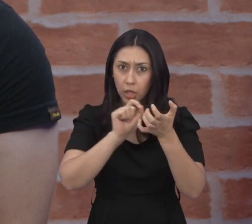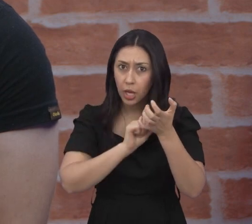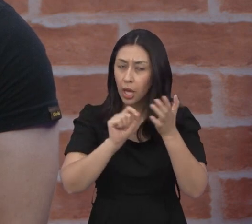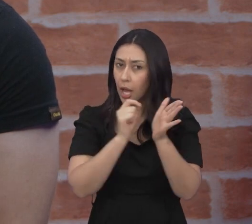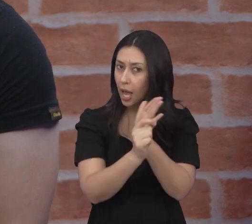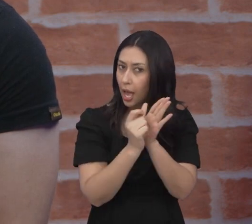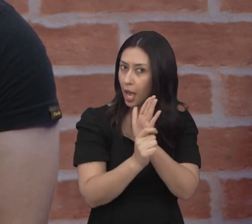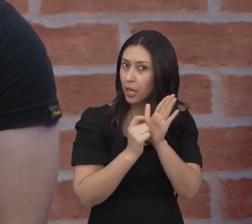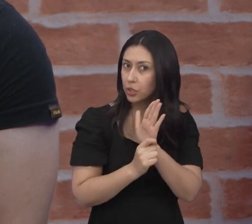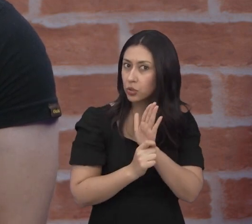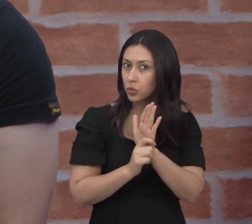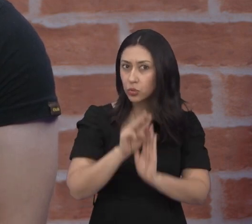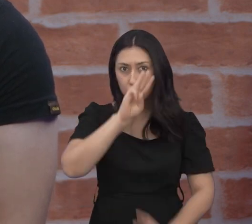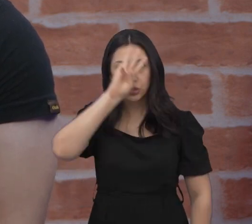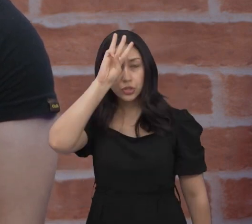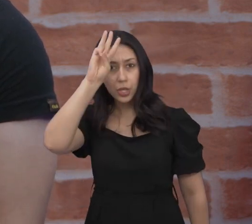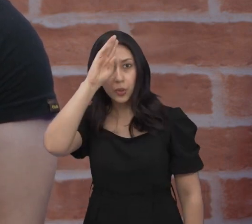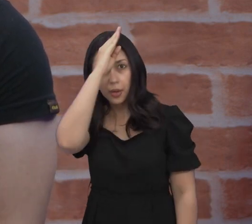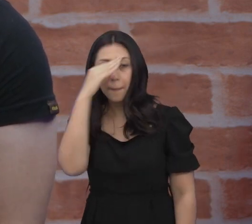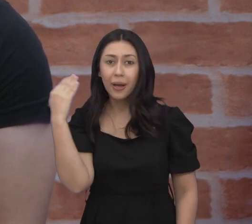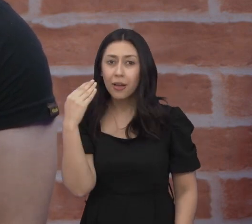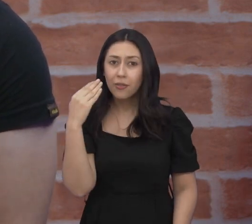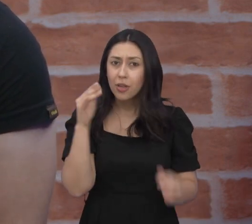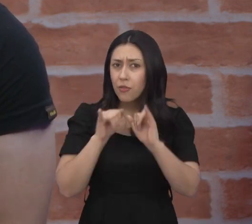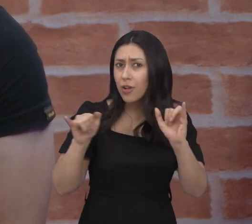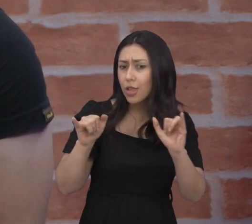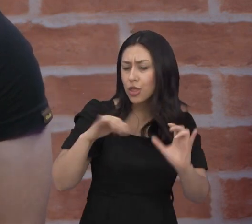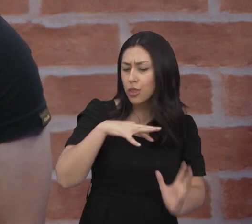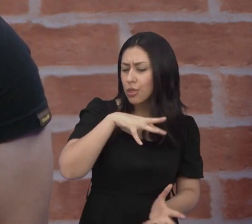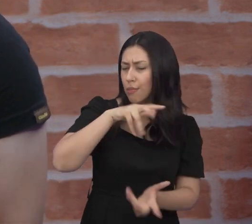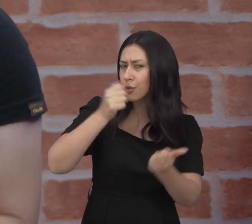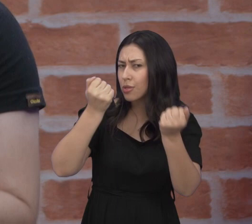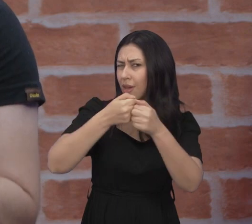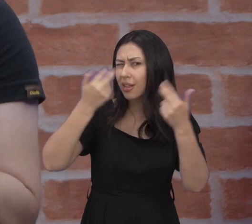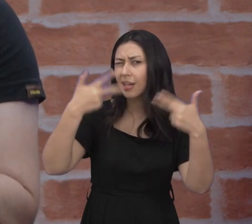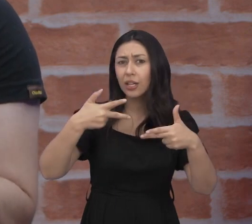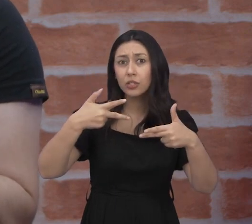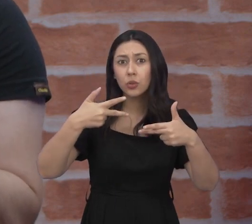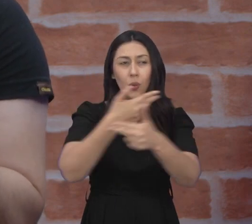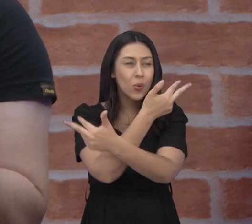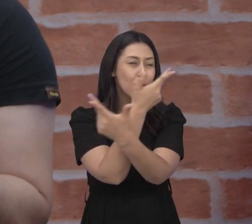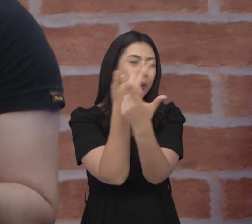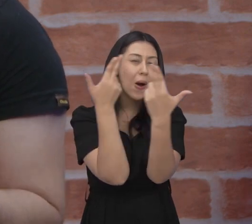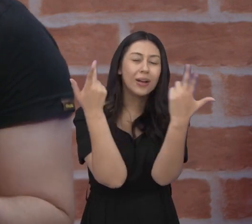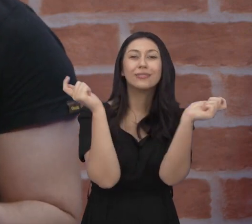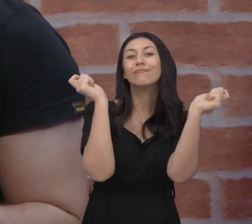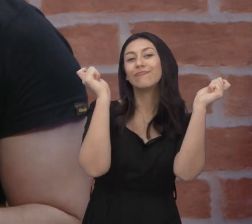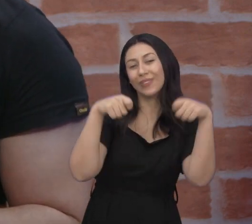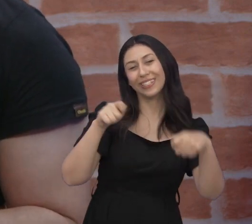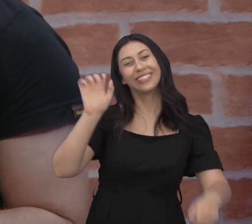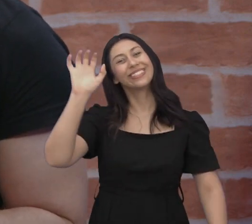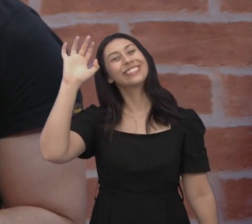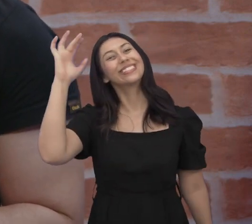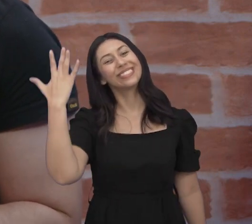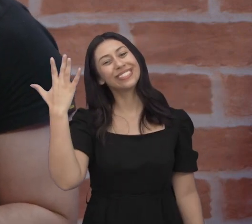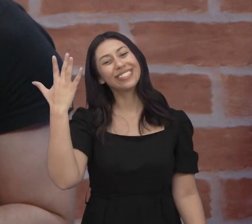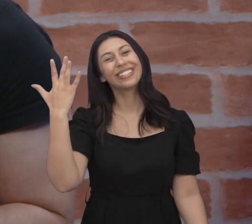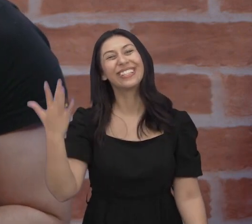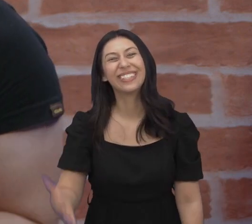Marvin, falando diretamente do mundo do Tá Ligado, onde tudo pode acontecer.